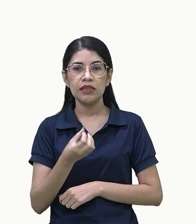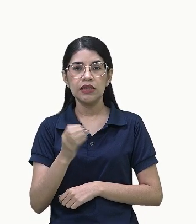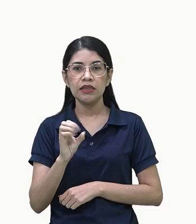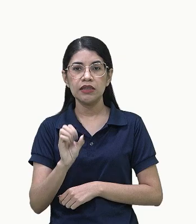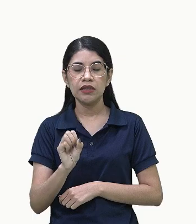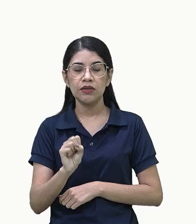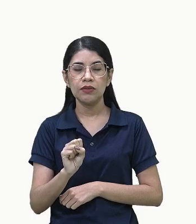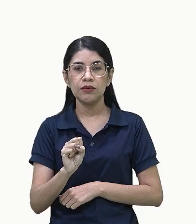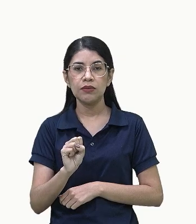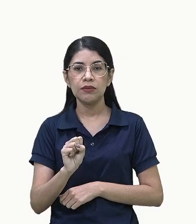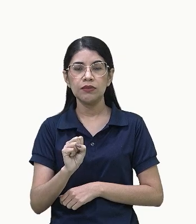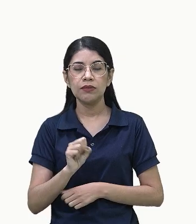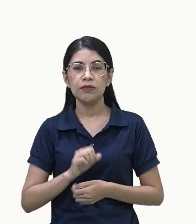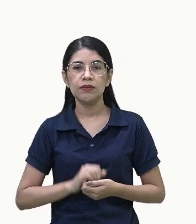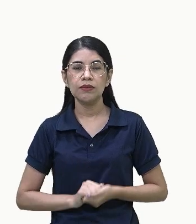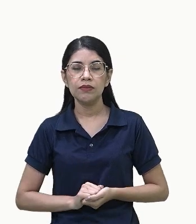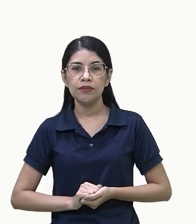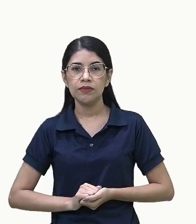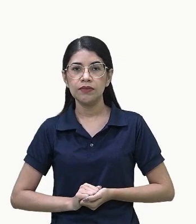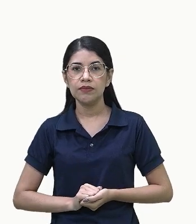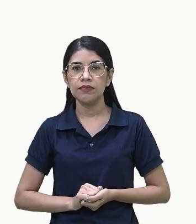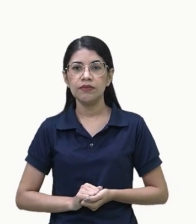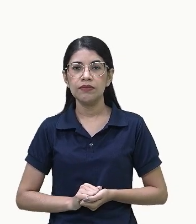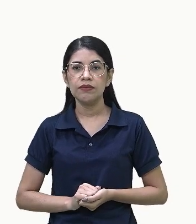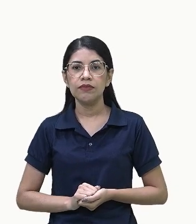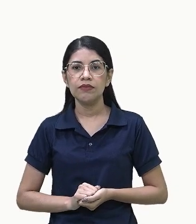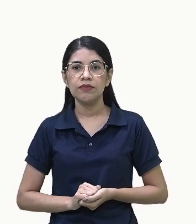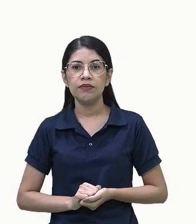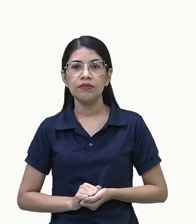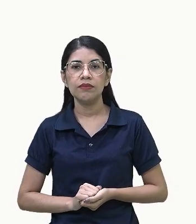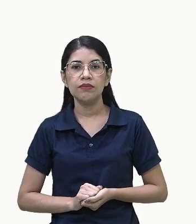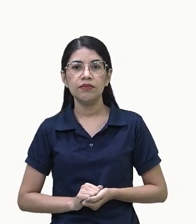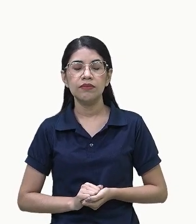30.368 pessoas. Opa, rapidamente.